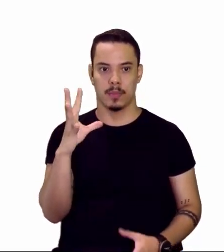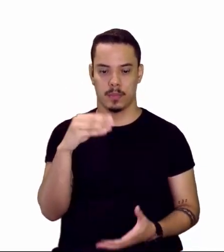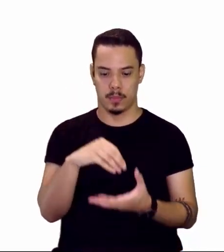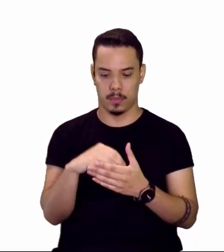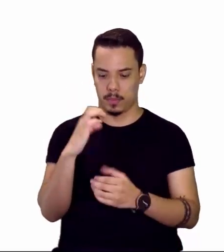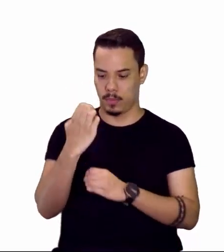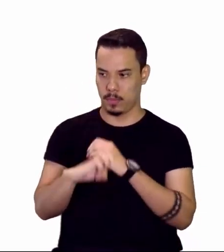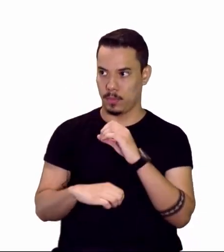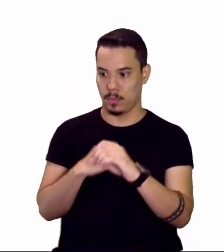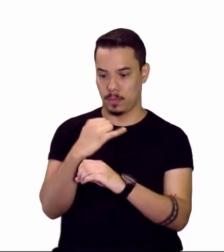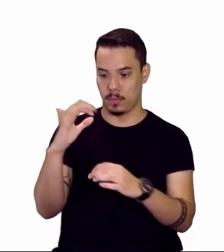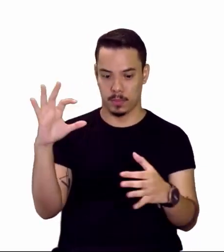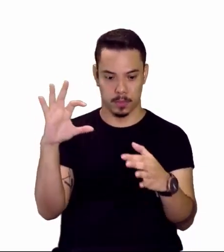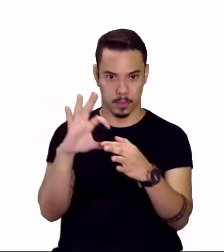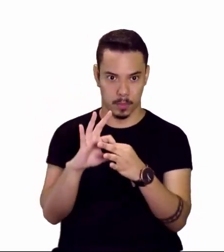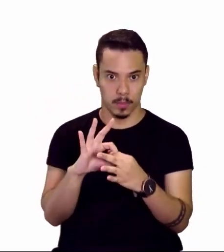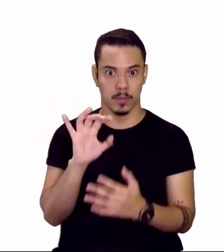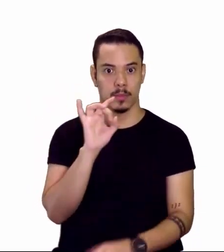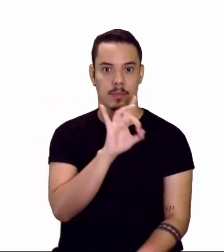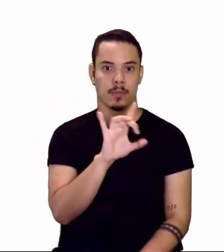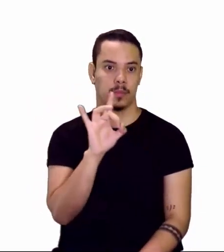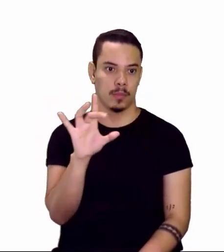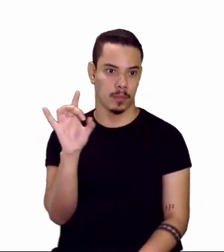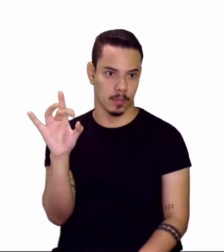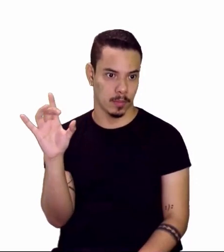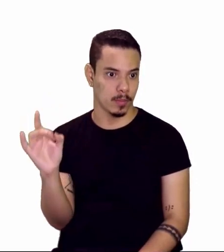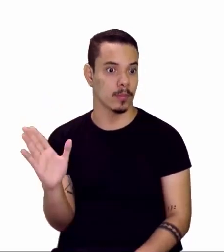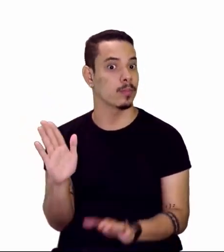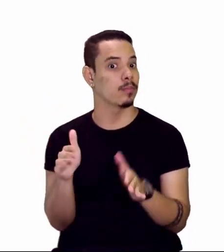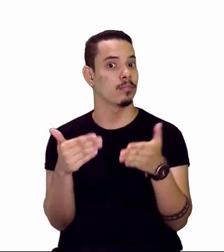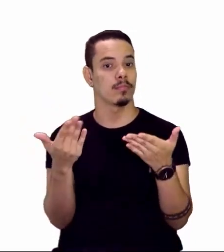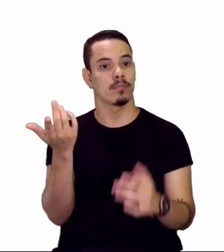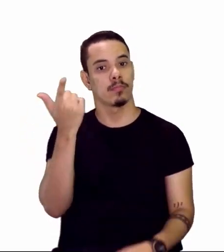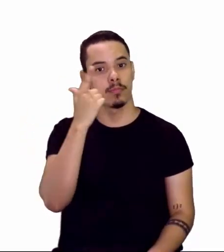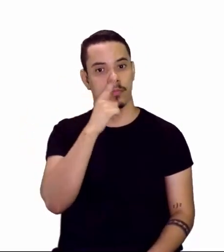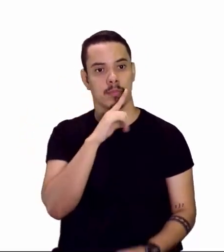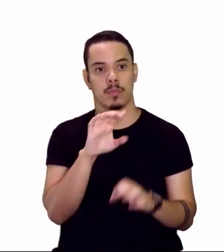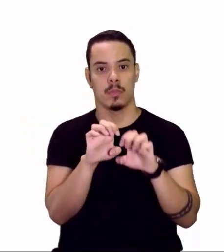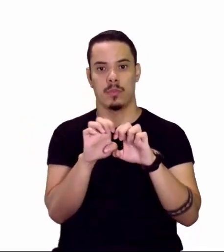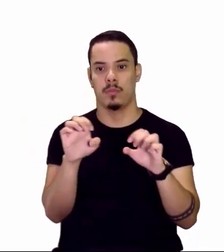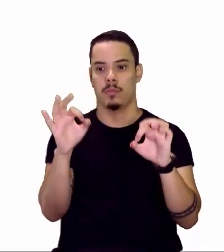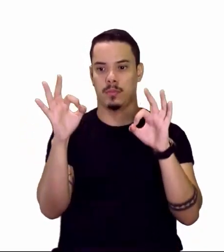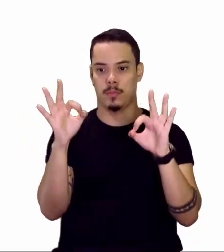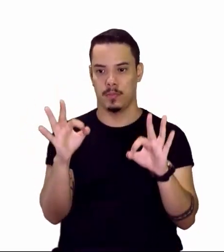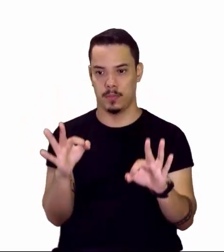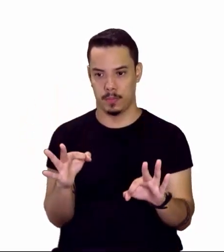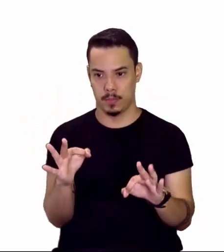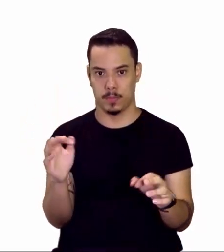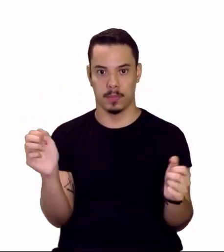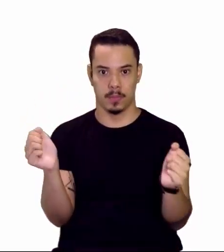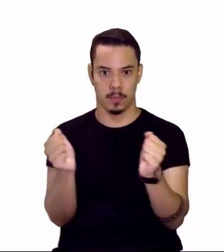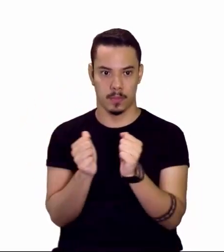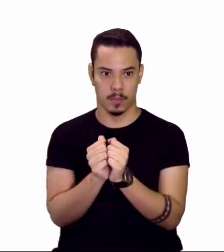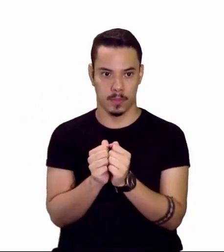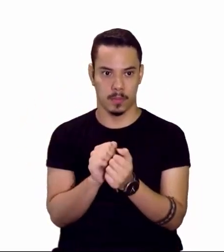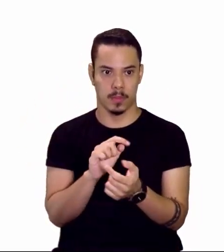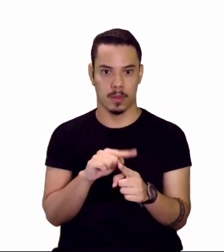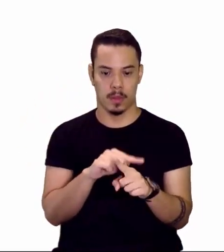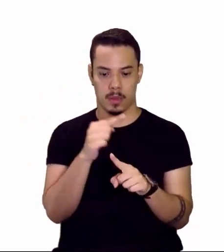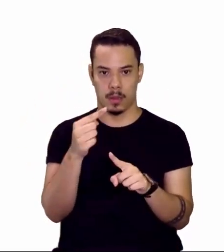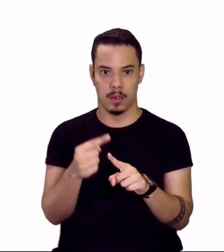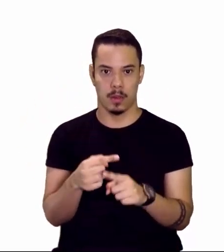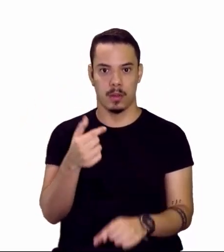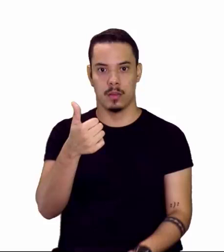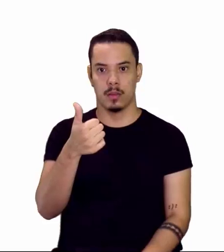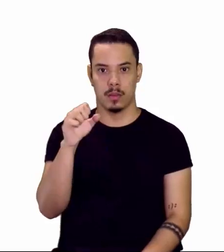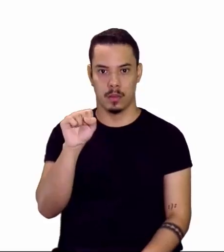camada. Quando ligou um elétron com cada hidrogênio, então ficou uma estrutura linear, o ângulo de 180